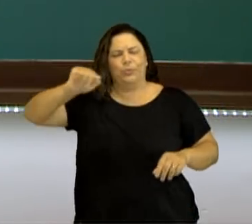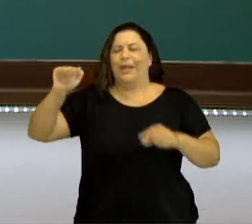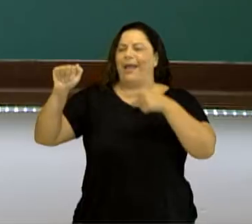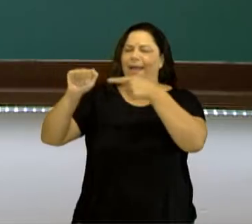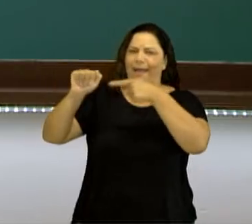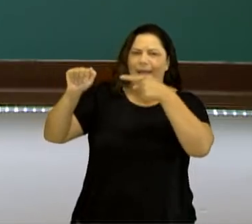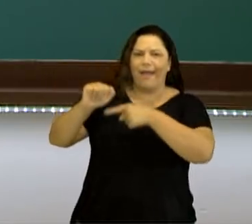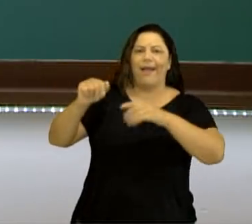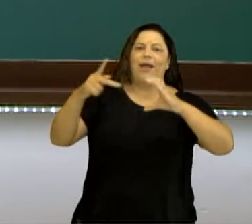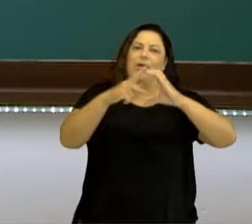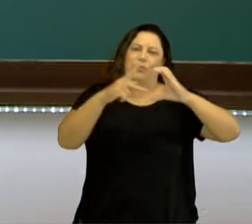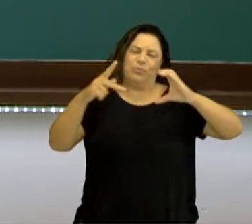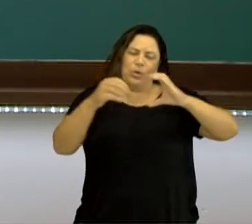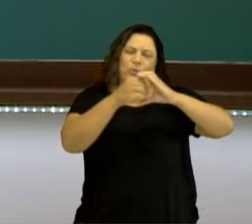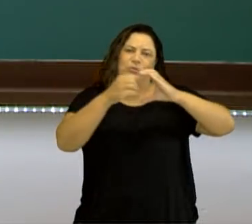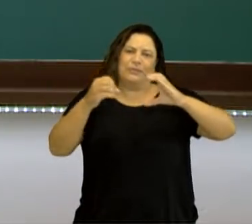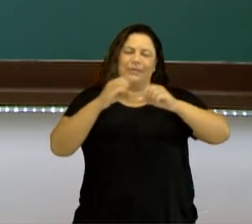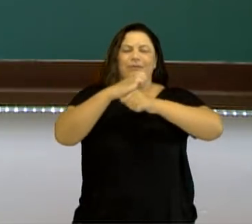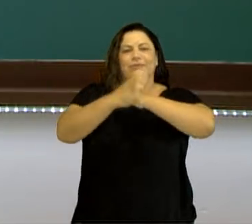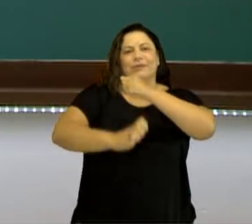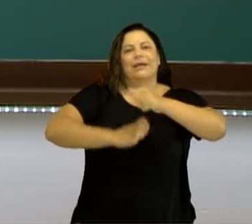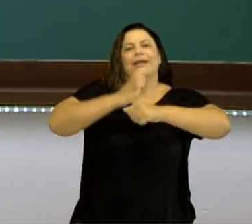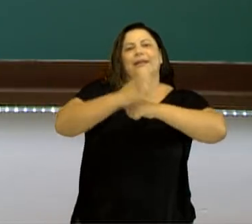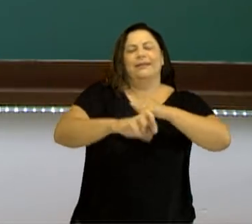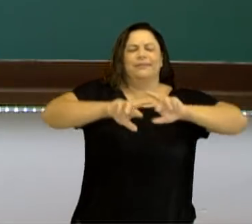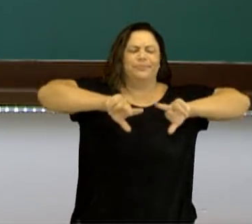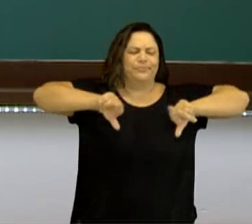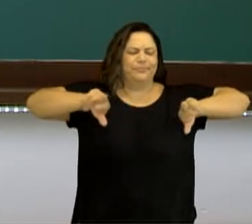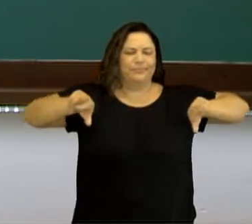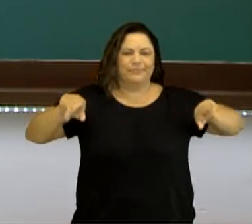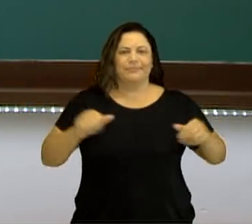os prótons, nêutrons, elétrons, que estão